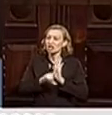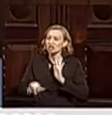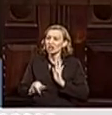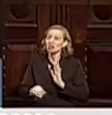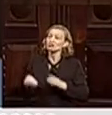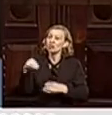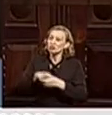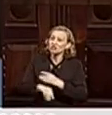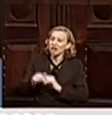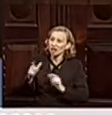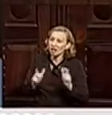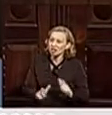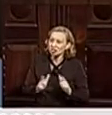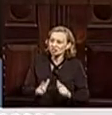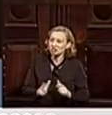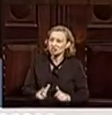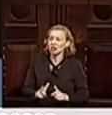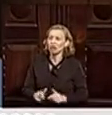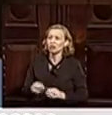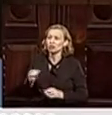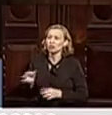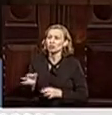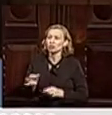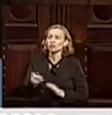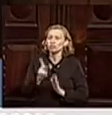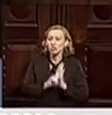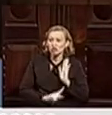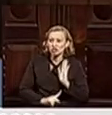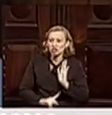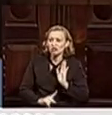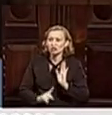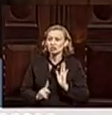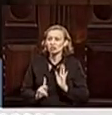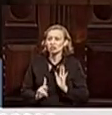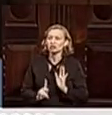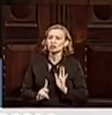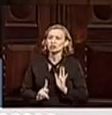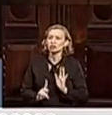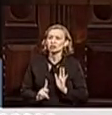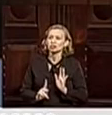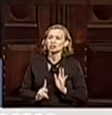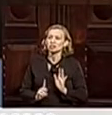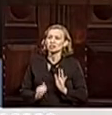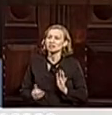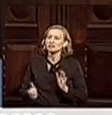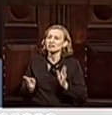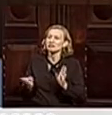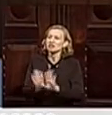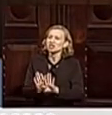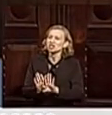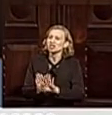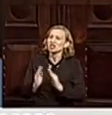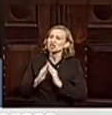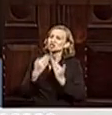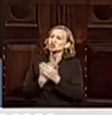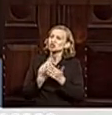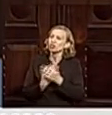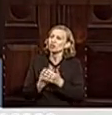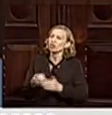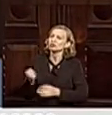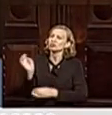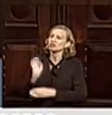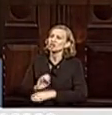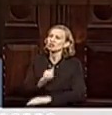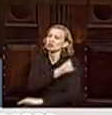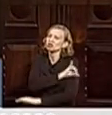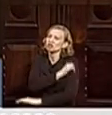redação final do nosso projeto que limita o fechamento de escolas no Estado do Rio de Janeiro. Não é aceitável